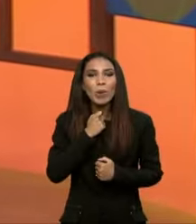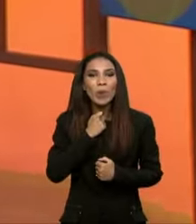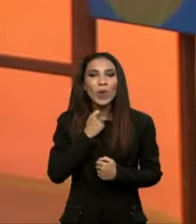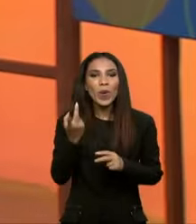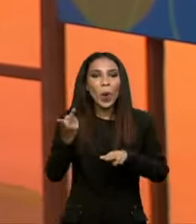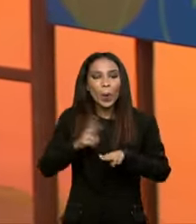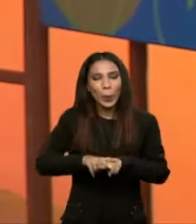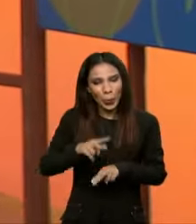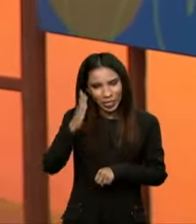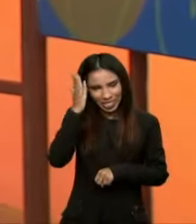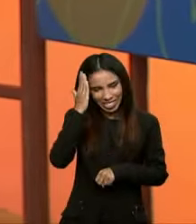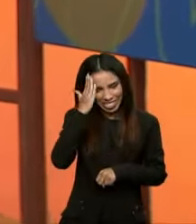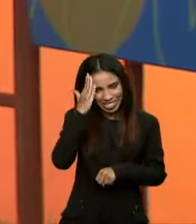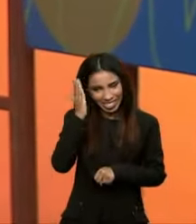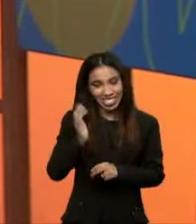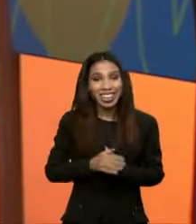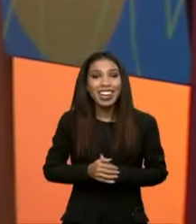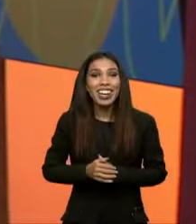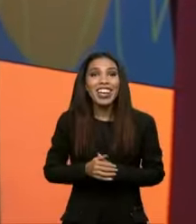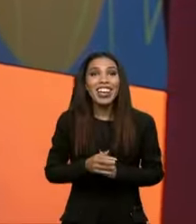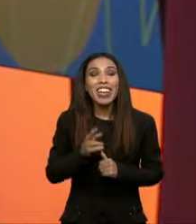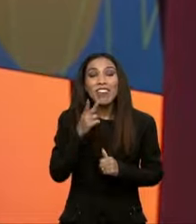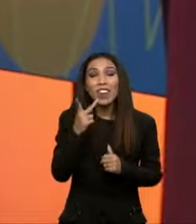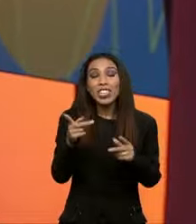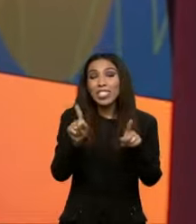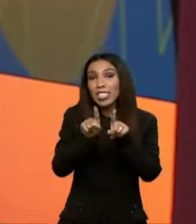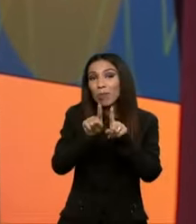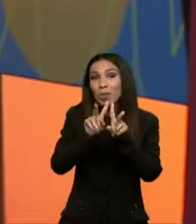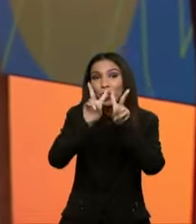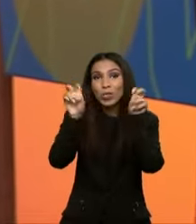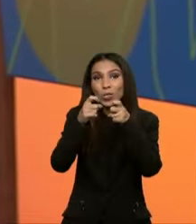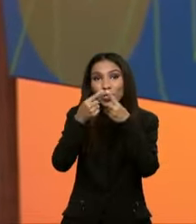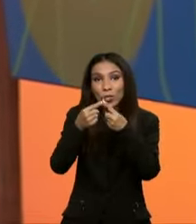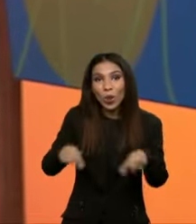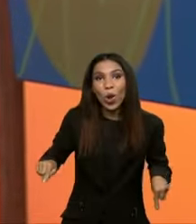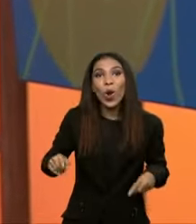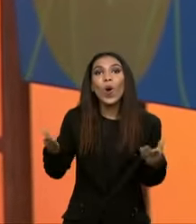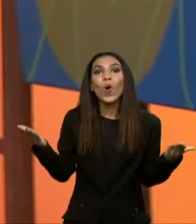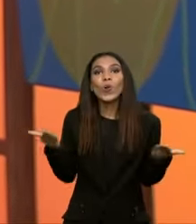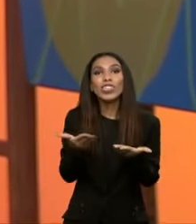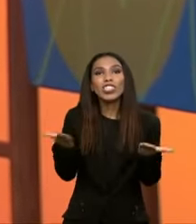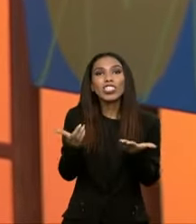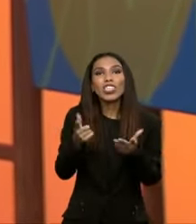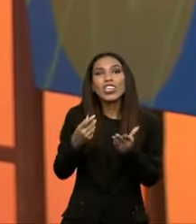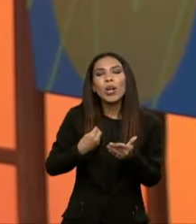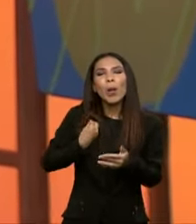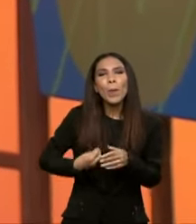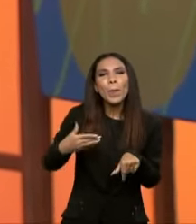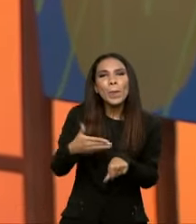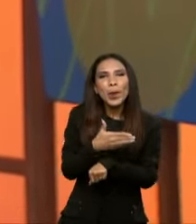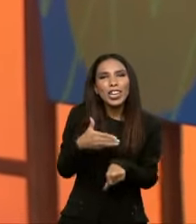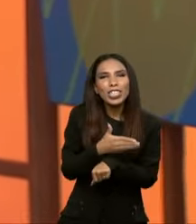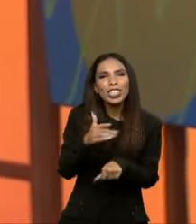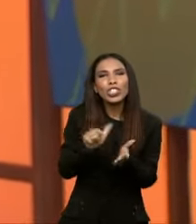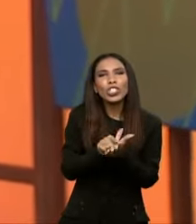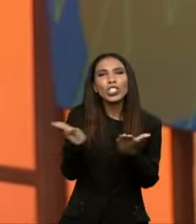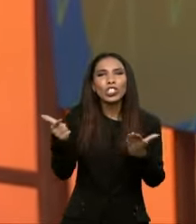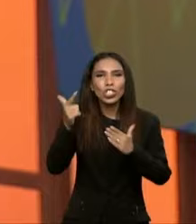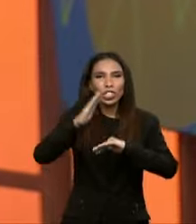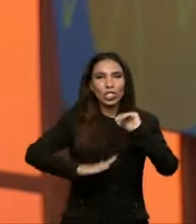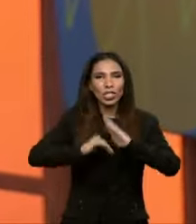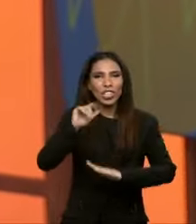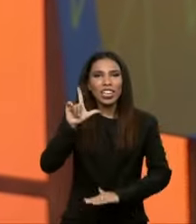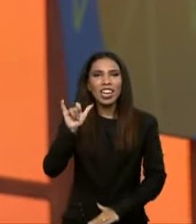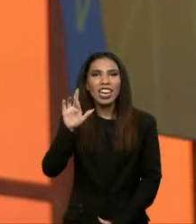gente. E olha, falando em estreia, não sei se é surda de hoje, a gente vai ter a participação especial do jornalista Leandro